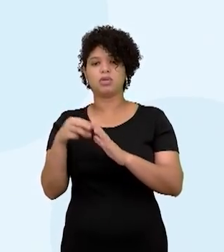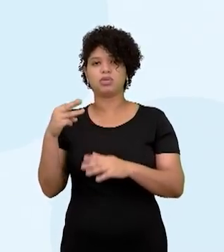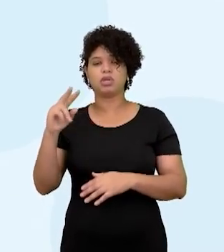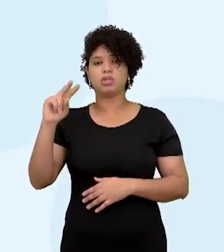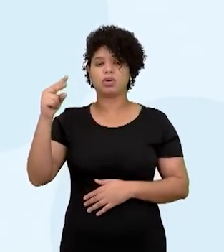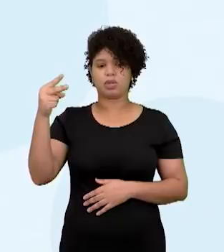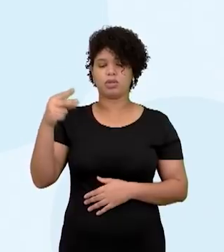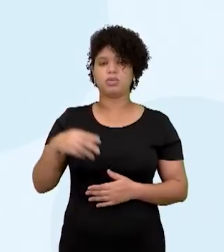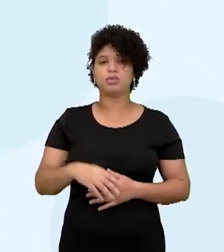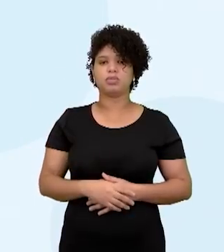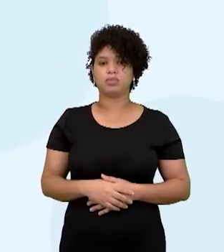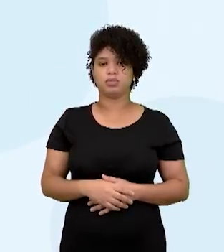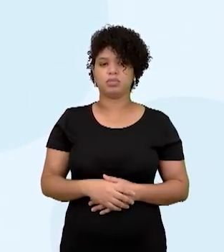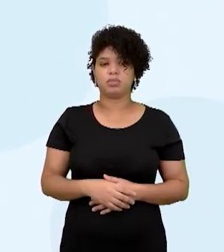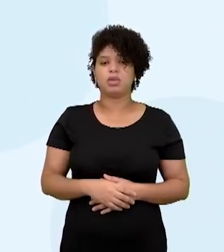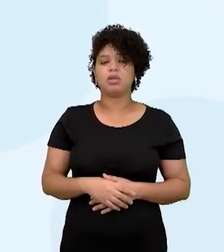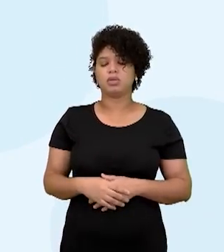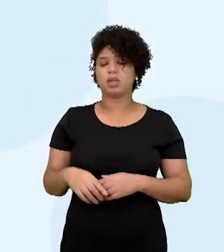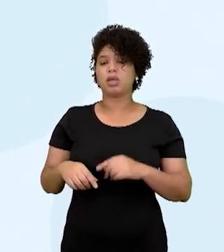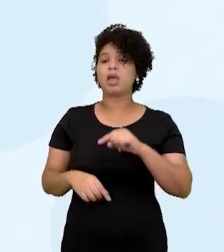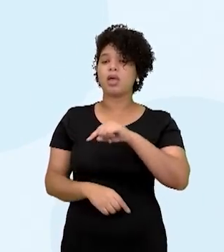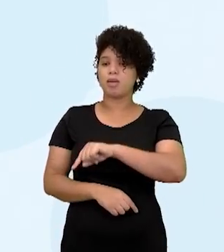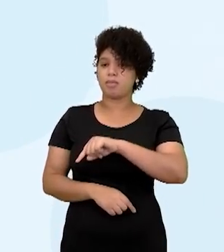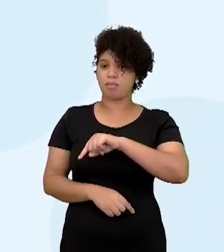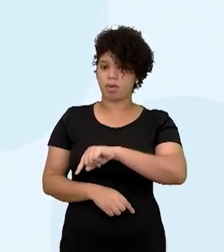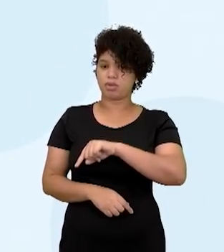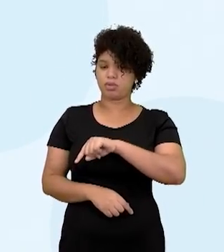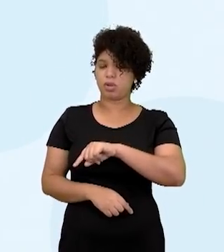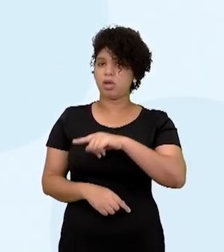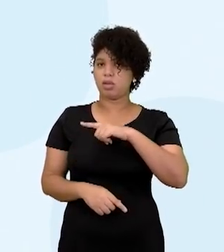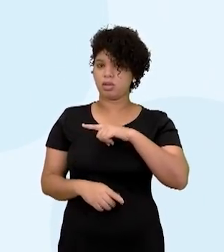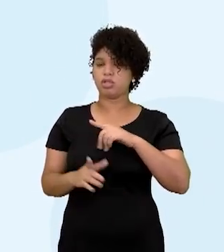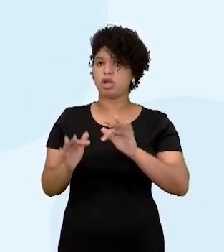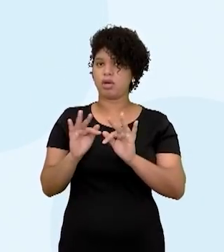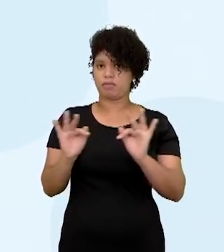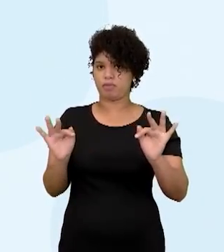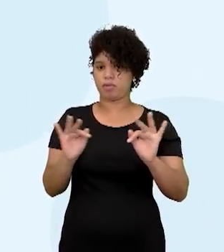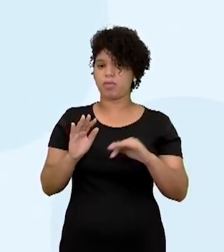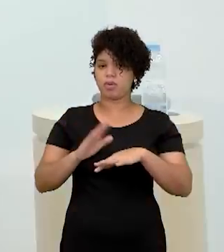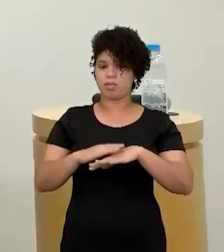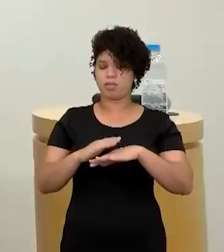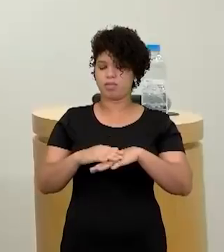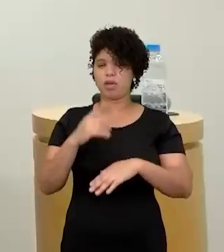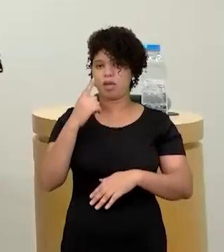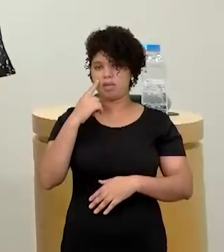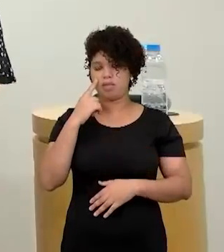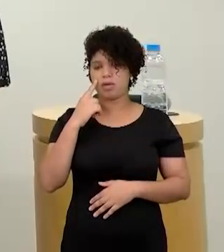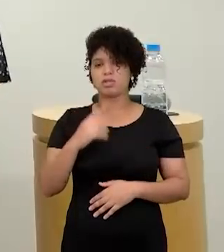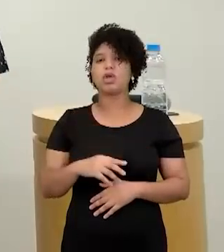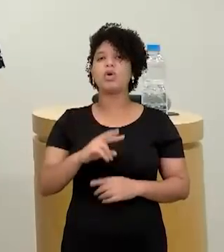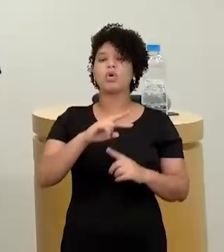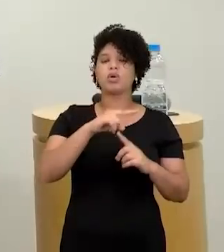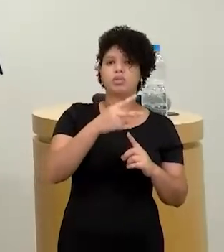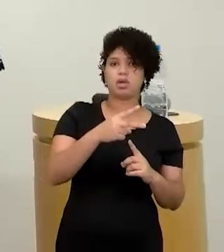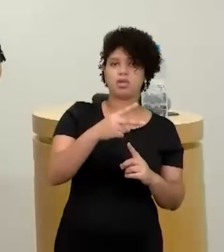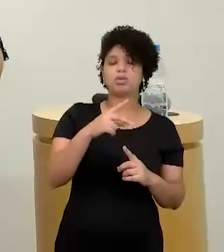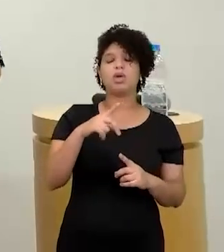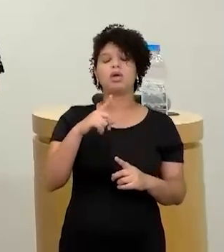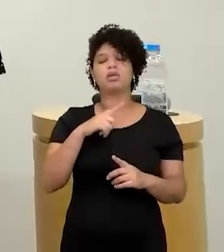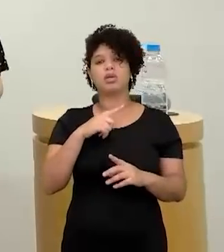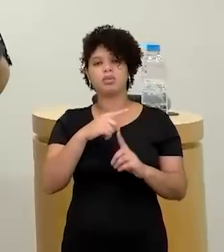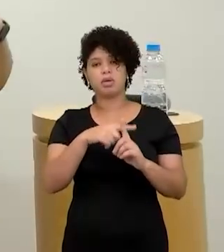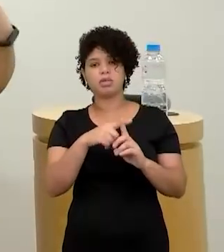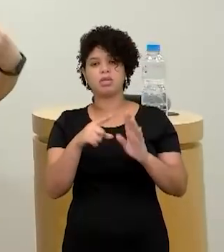quadrado. Coloquei aqui embaixo a formulazinha, caso você precise para consultar. Lembrando sempre que é quadrado do primeiro, aí vai ter o sinal de mais ou de